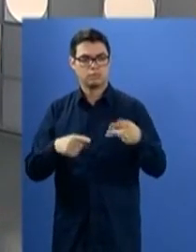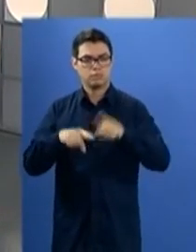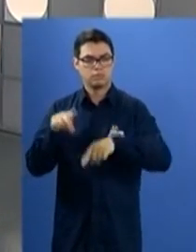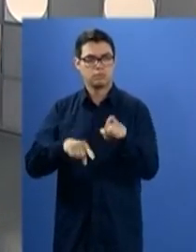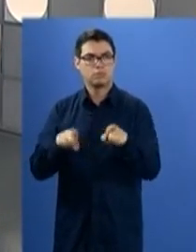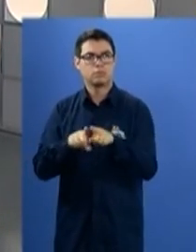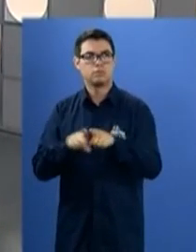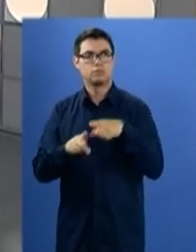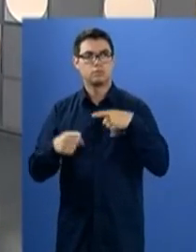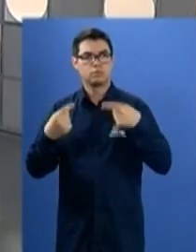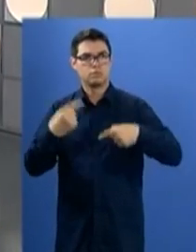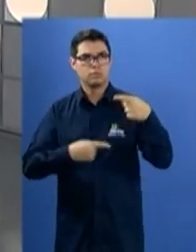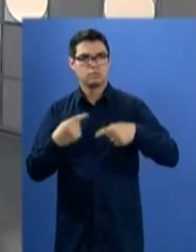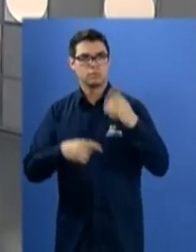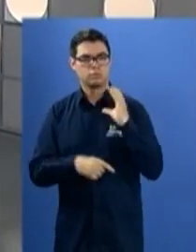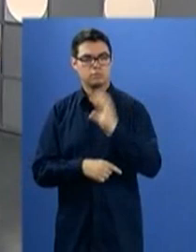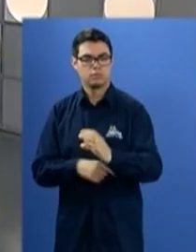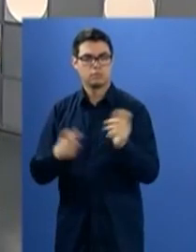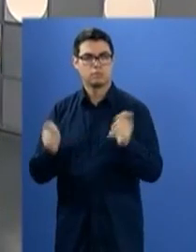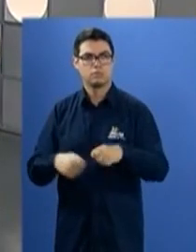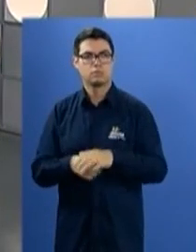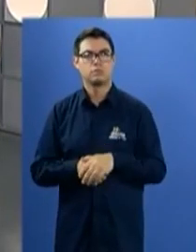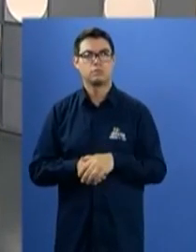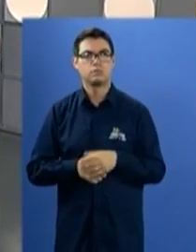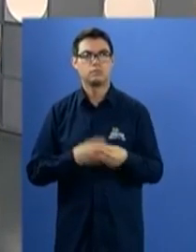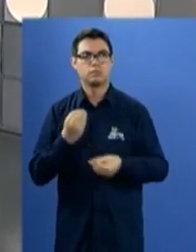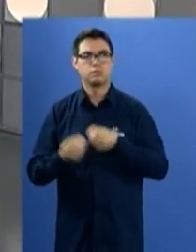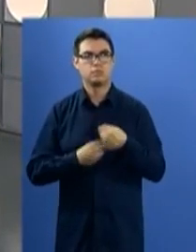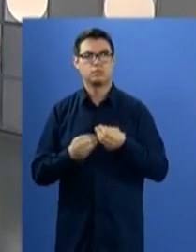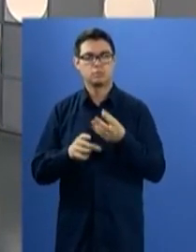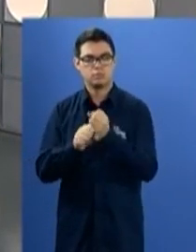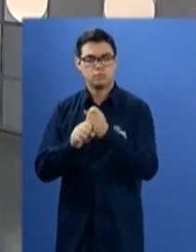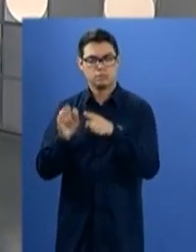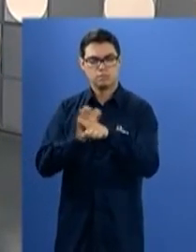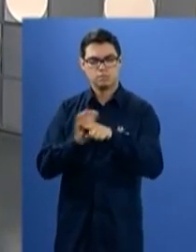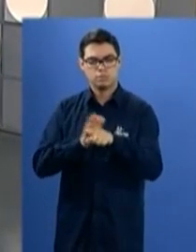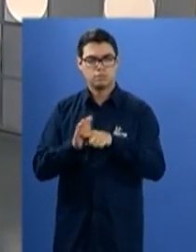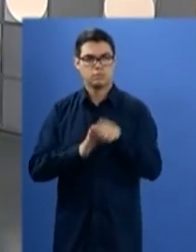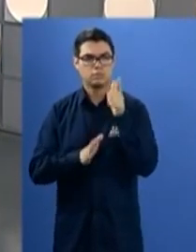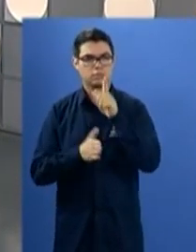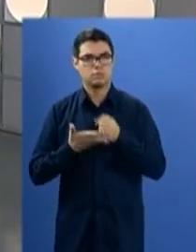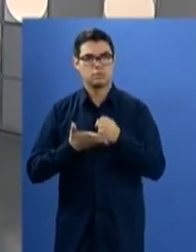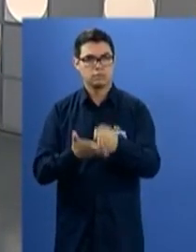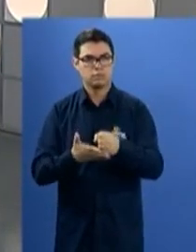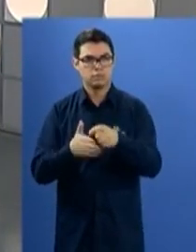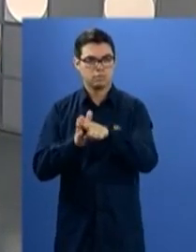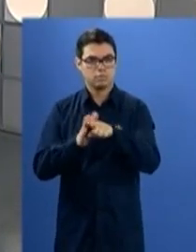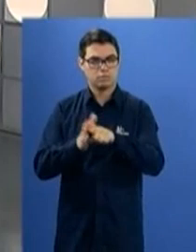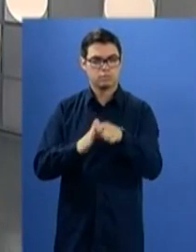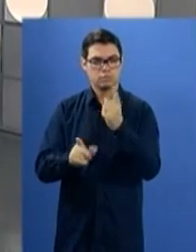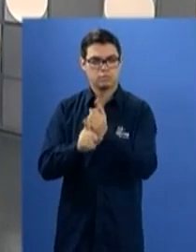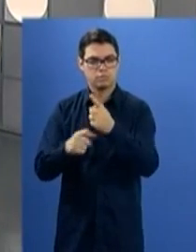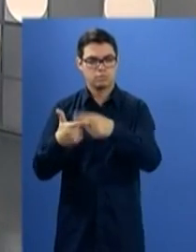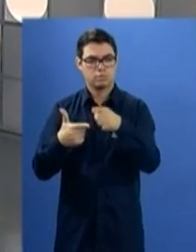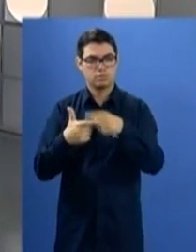produtos ou políticas de investimento. As medidas são um termômetro tanto para auxiliar no diagnóstico quanto